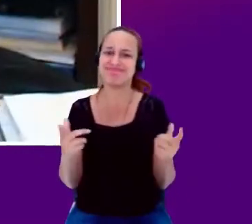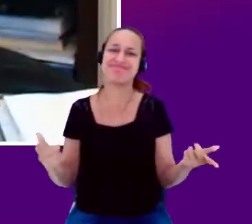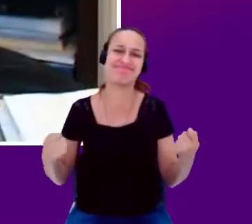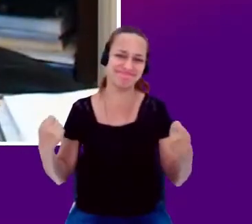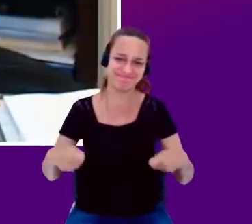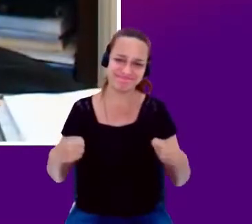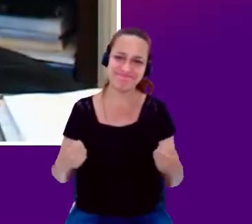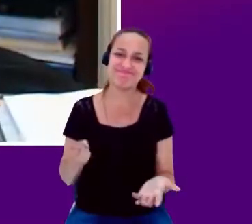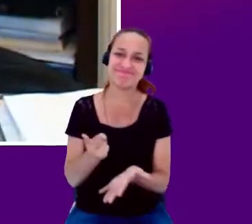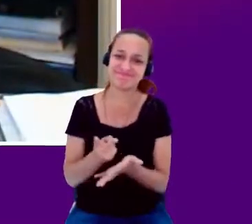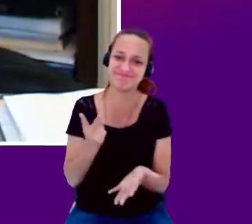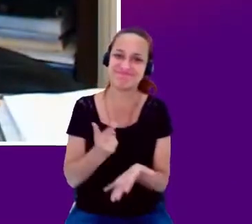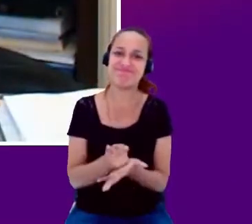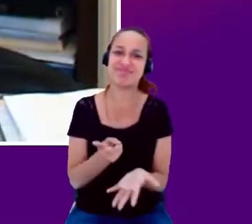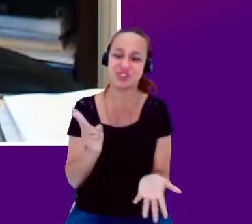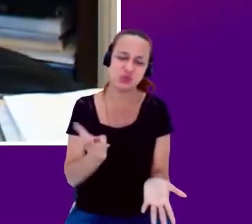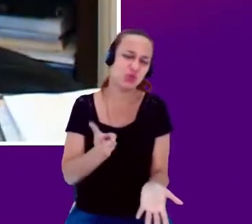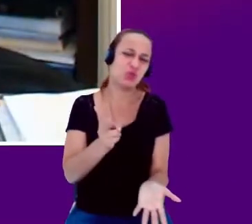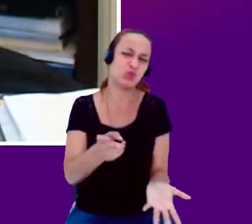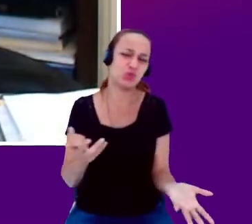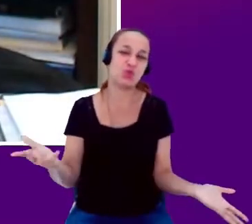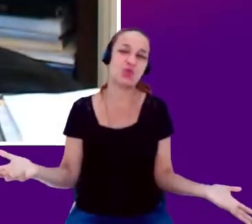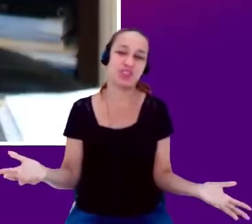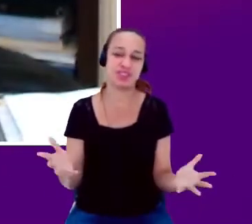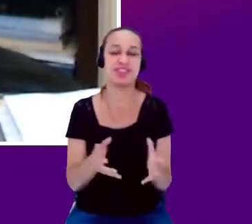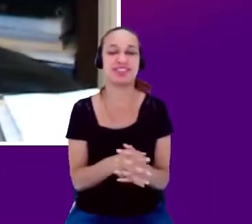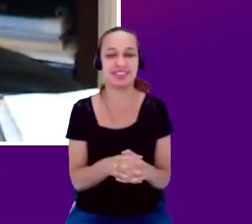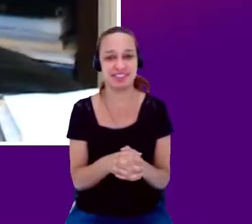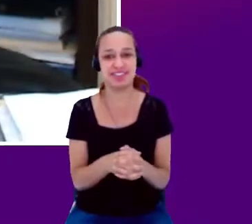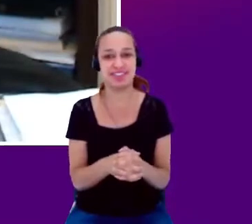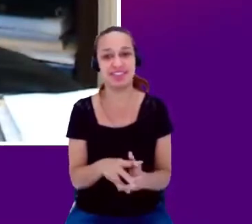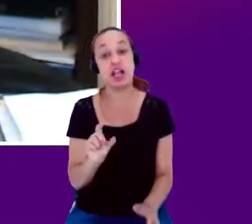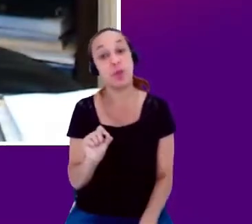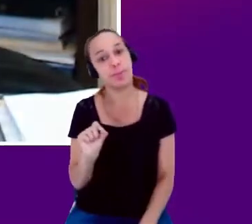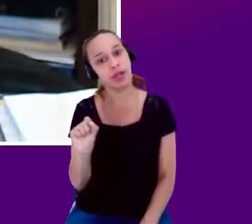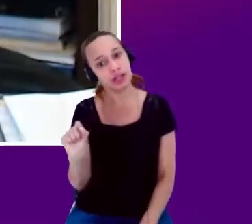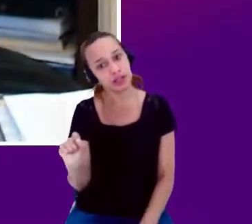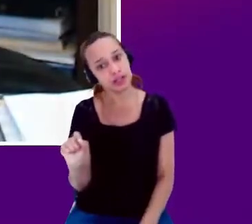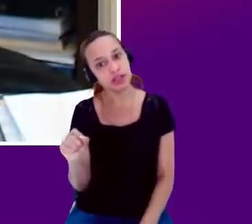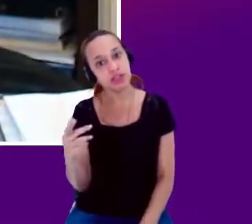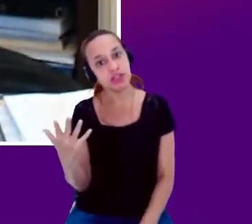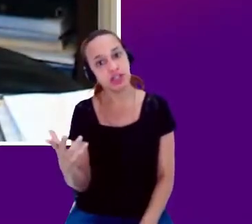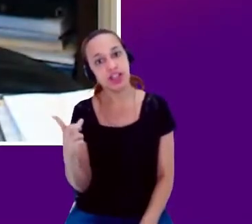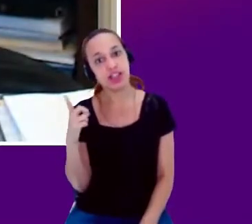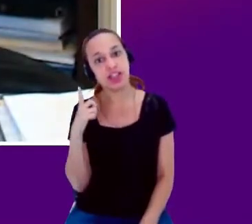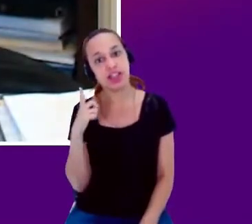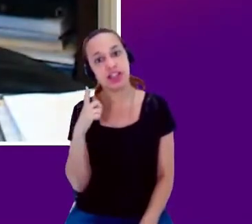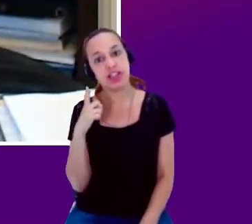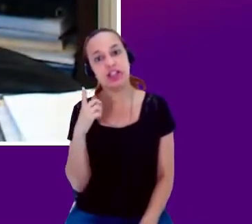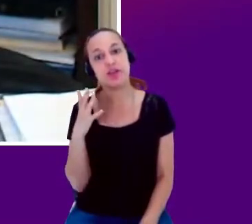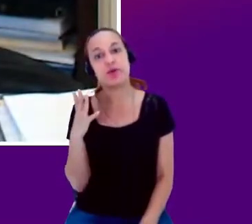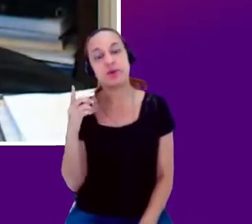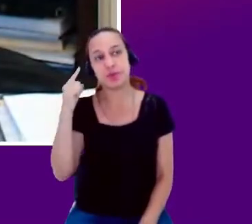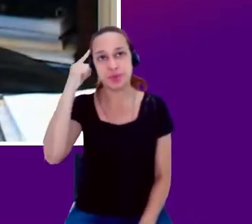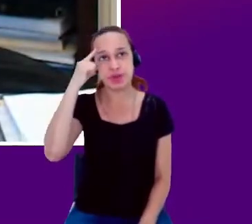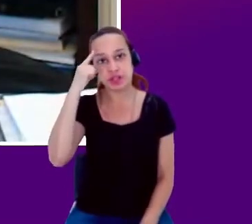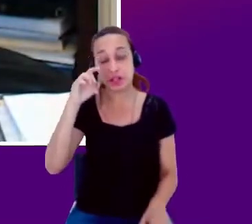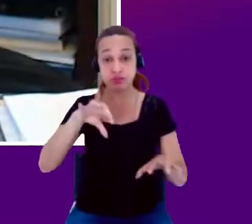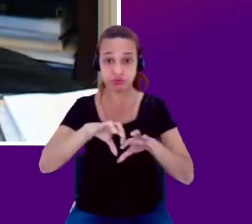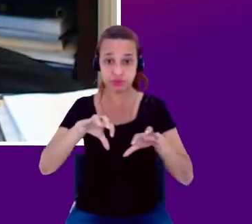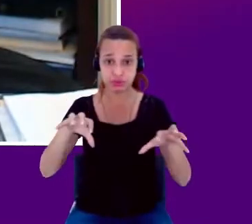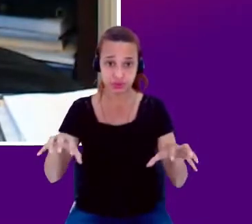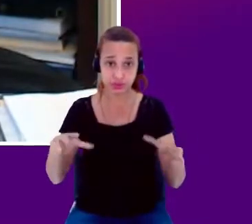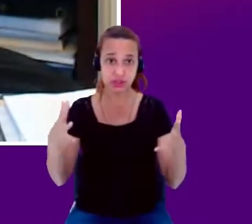assim e continuará a ser assim. Para isso, normalmente, o segurador se vale de uma discriminação